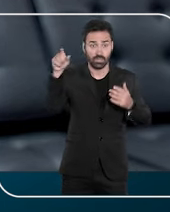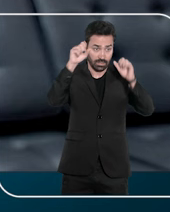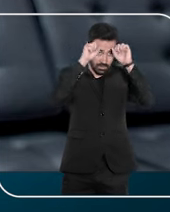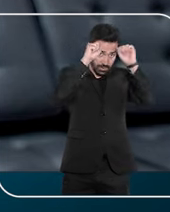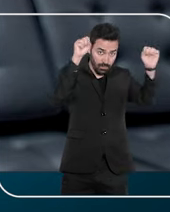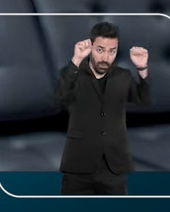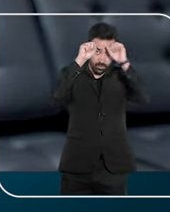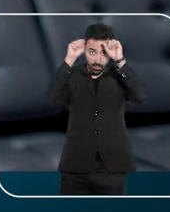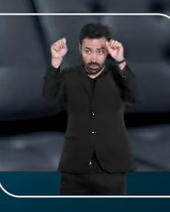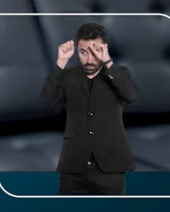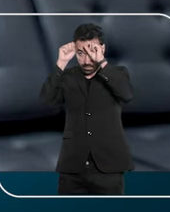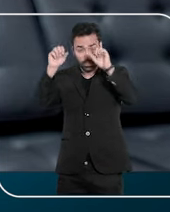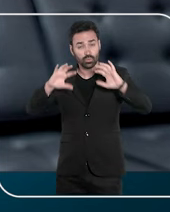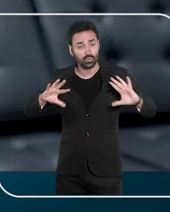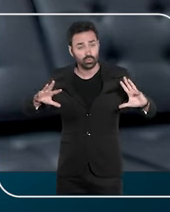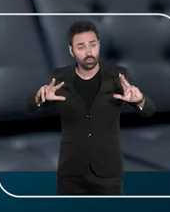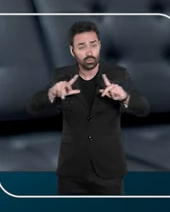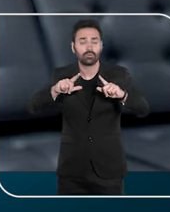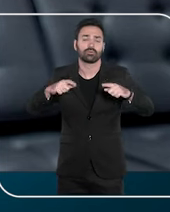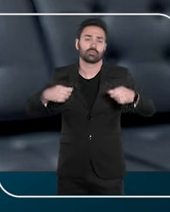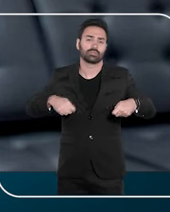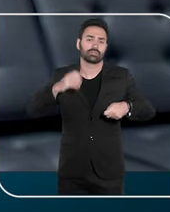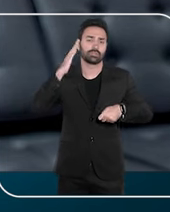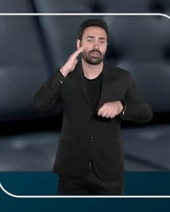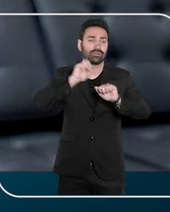ações voltadas a